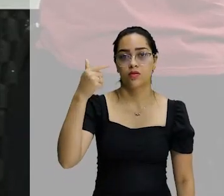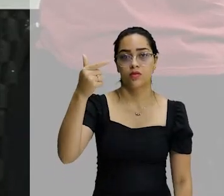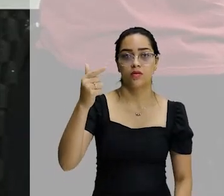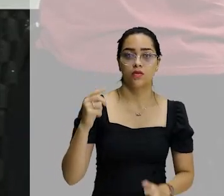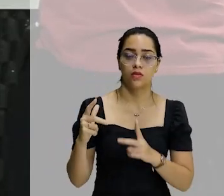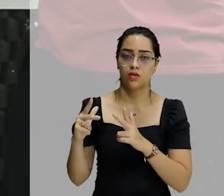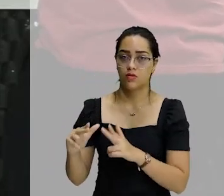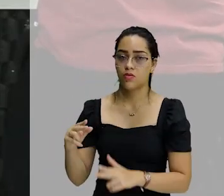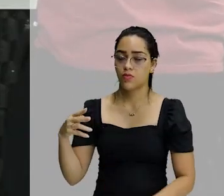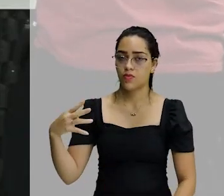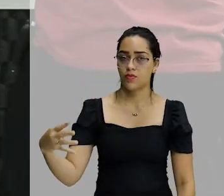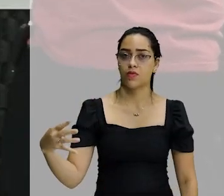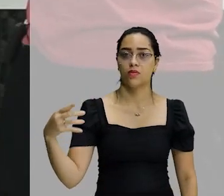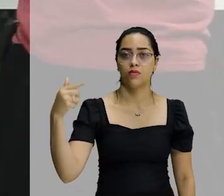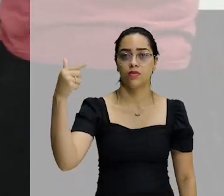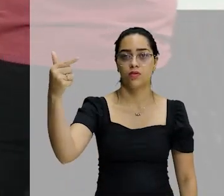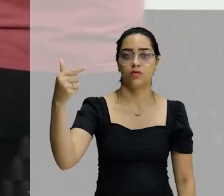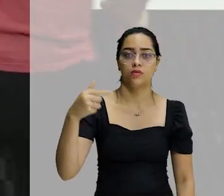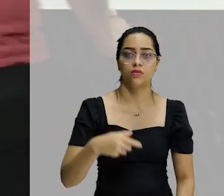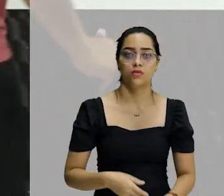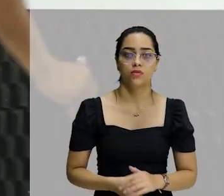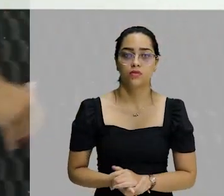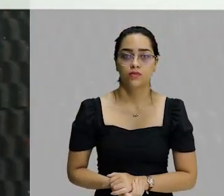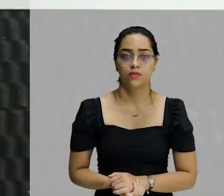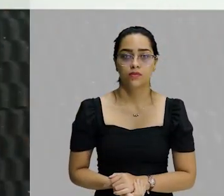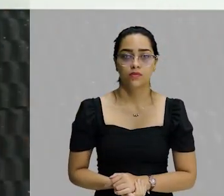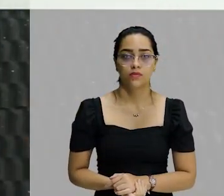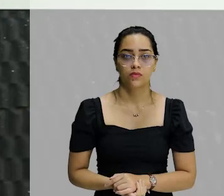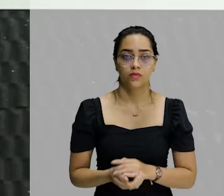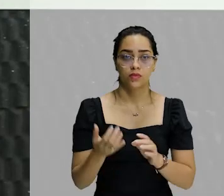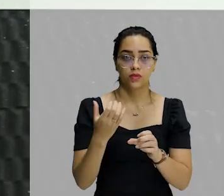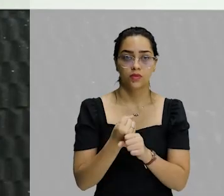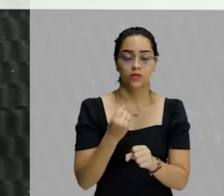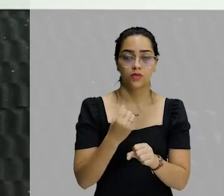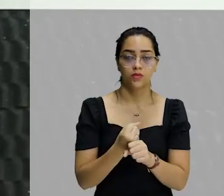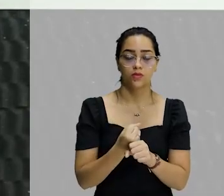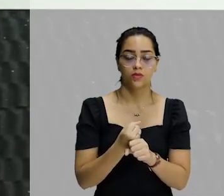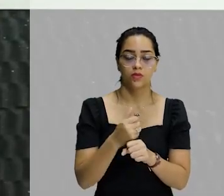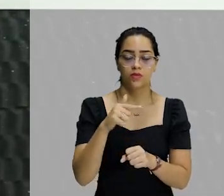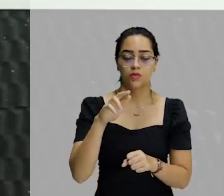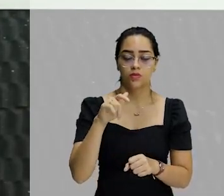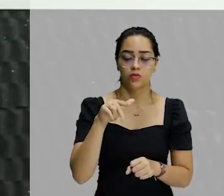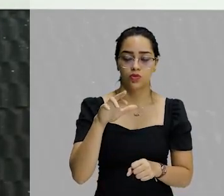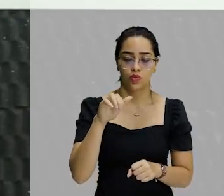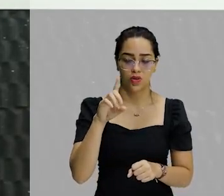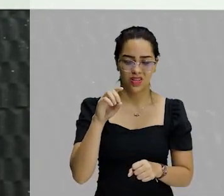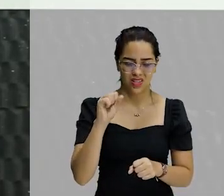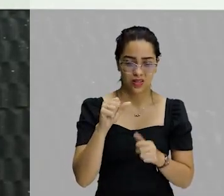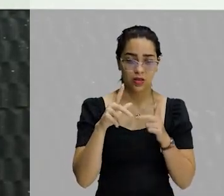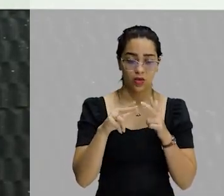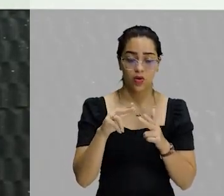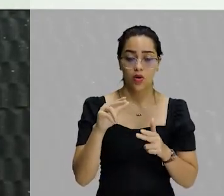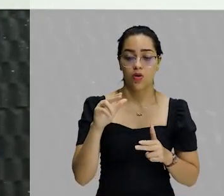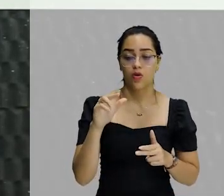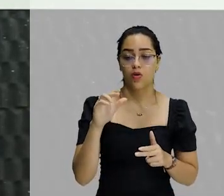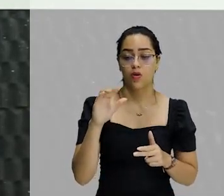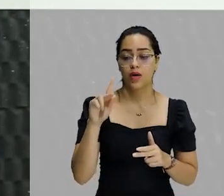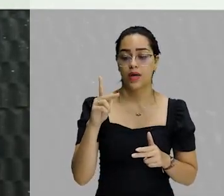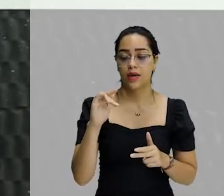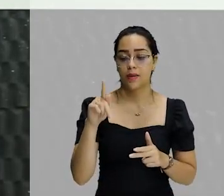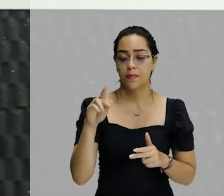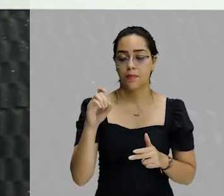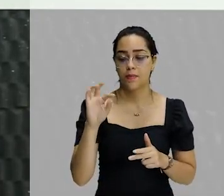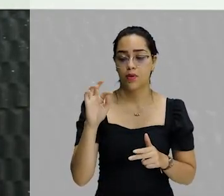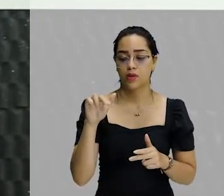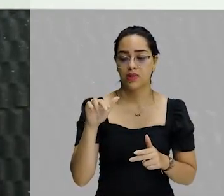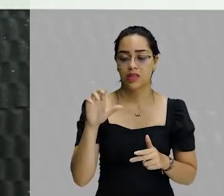igual a 4 ao quadrado. Tá? Soma do quadrado dos catetos é igual ao quadrado da hipotenusa. Ou o quadrado da hipotenusa é a